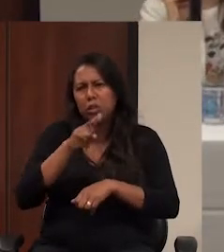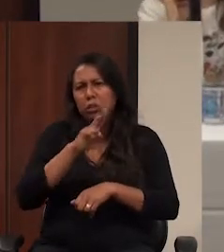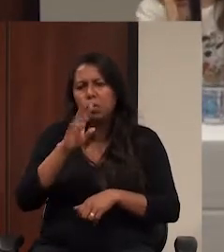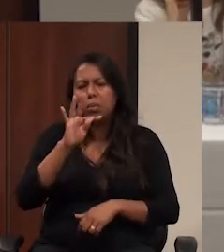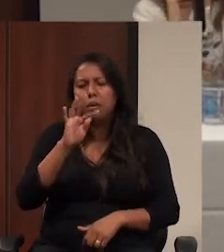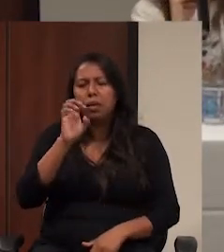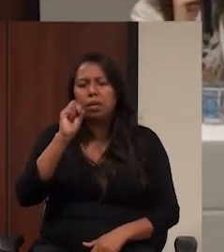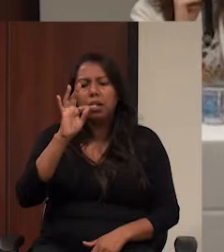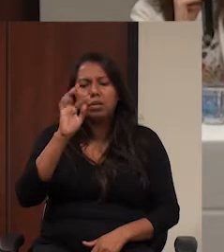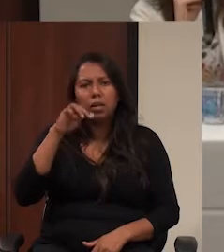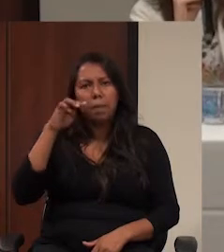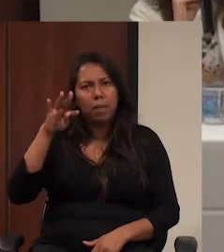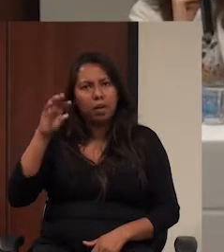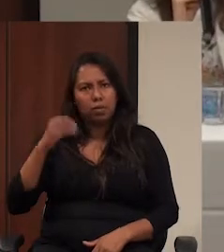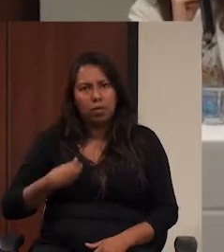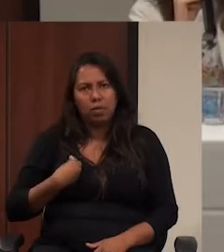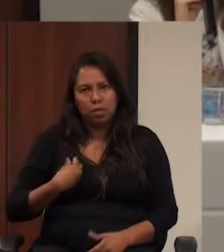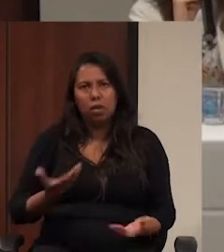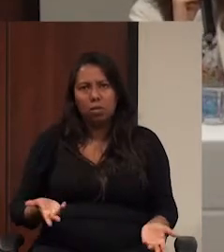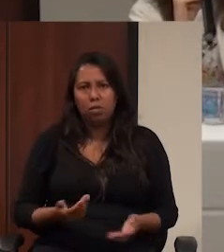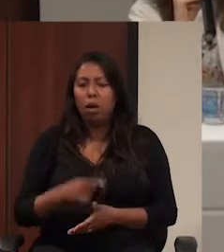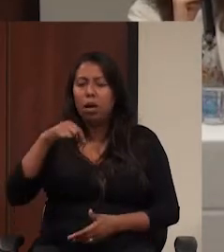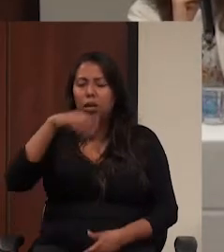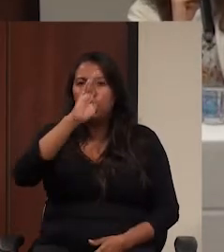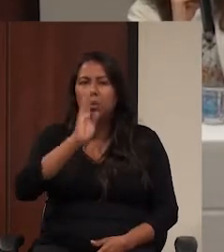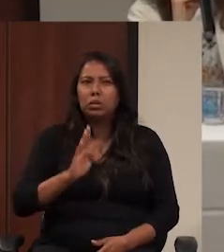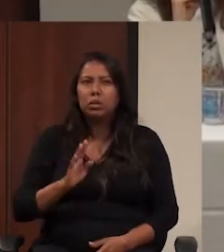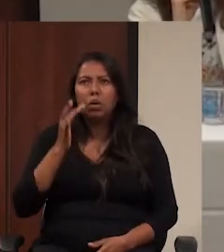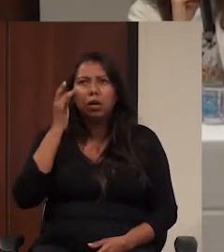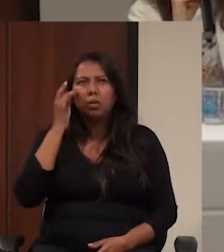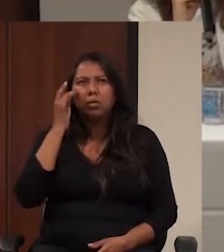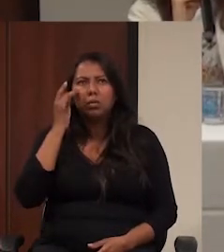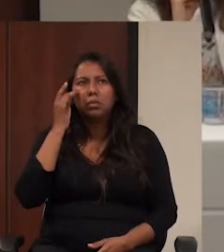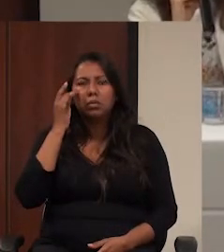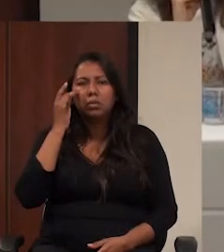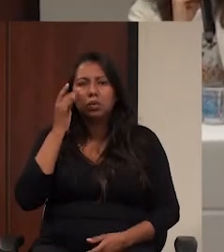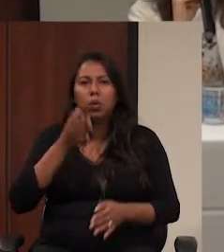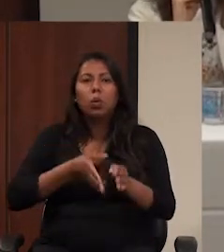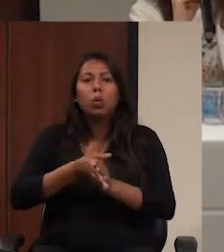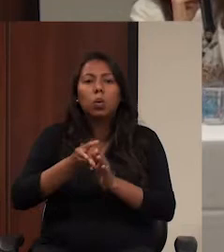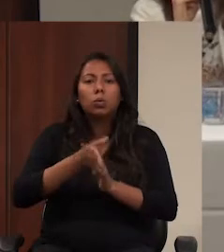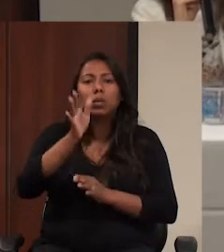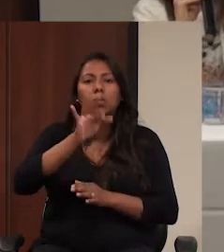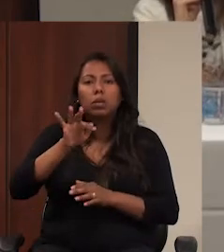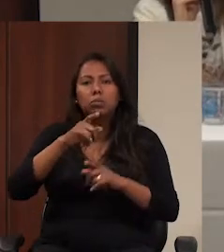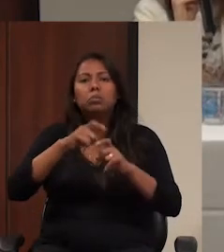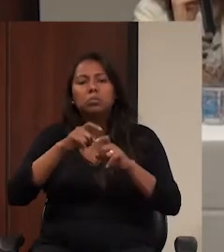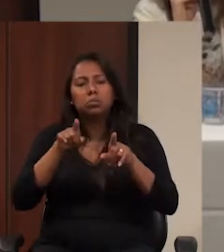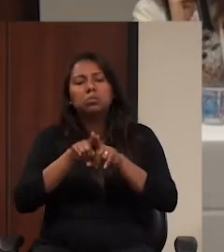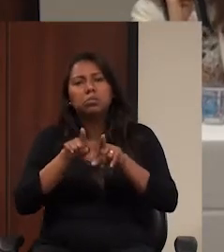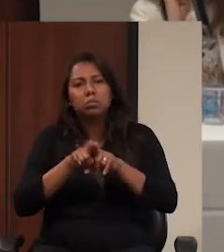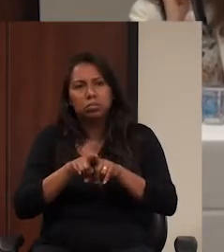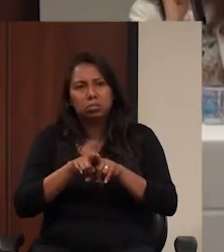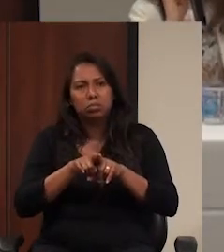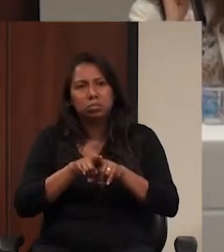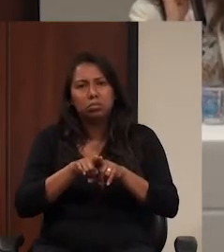vital. Na Espanha isso já é regulamentado há muito tempo. Aqui no Brasil agora acho que o Conselho Federal de Medicina também, eu acho que já